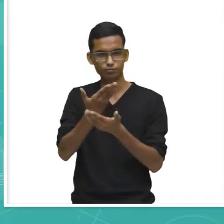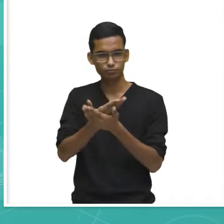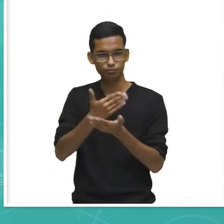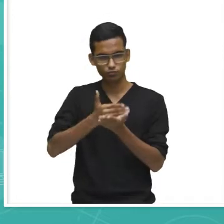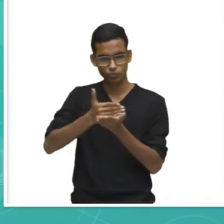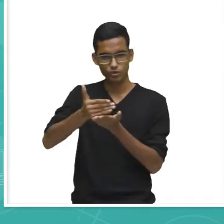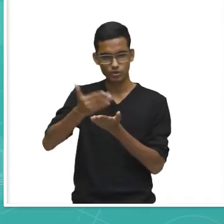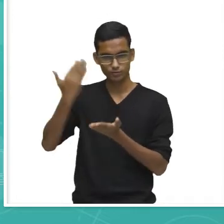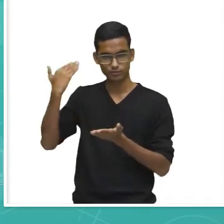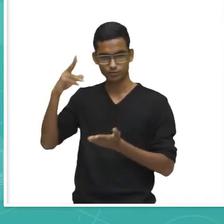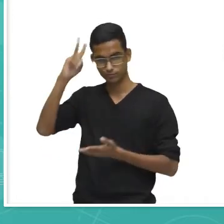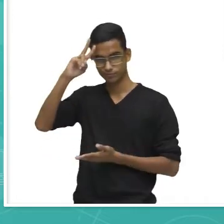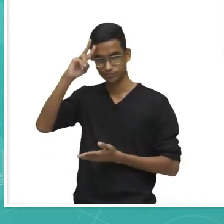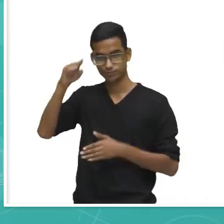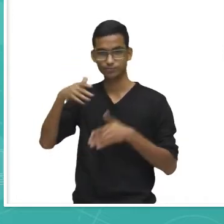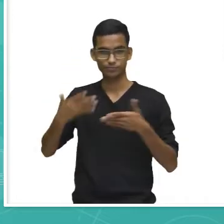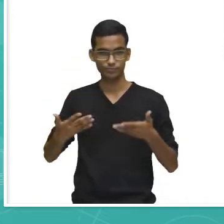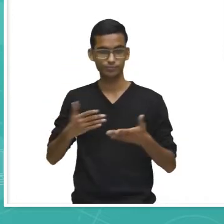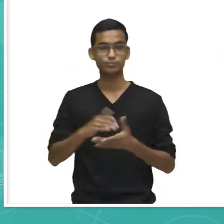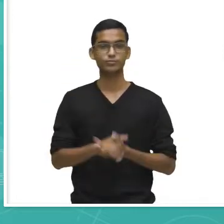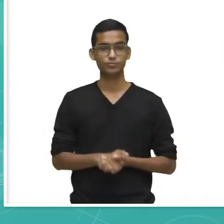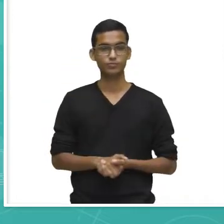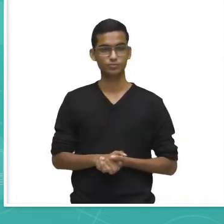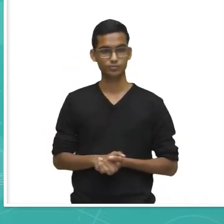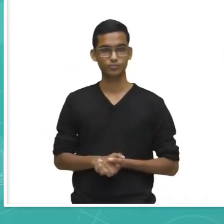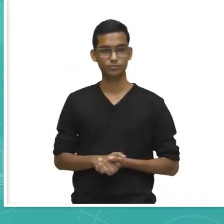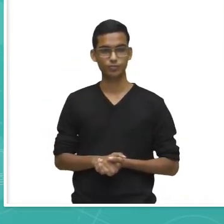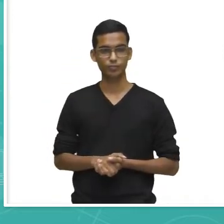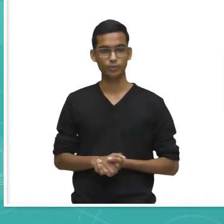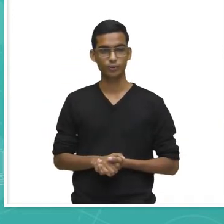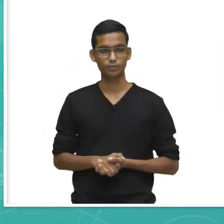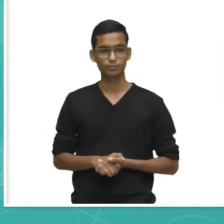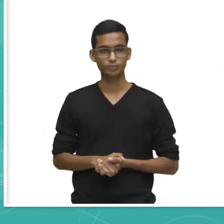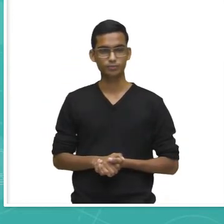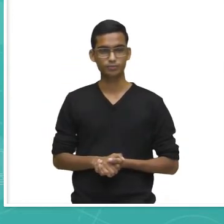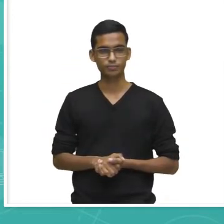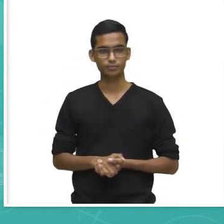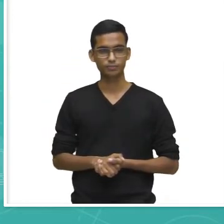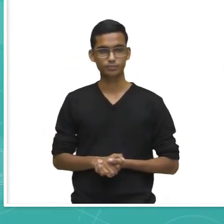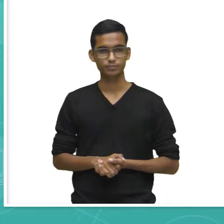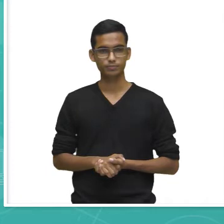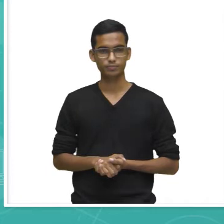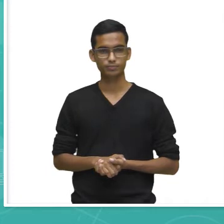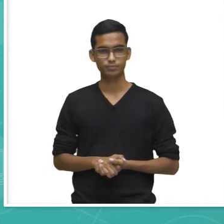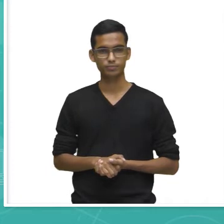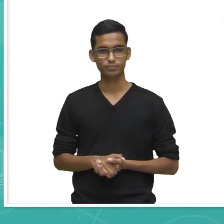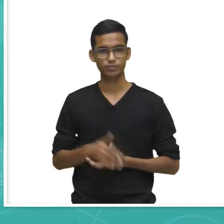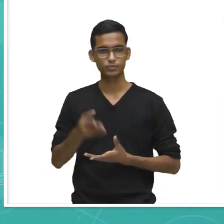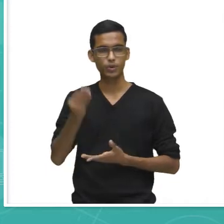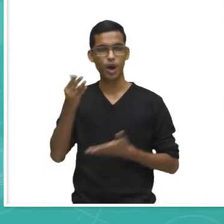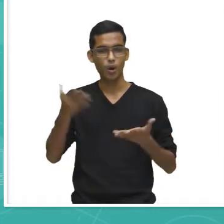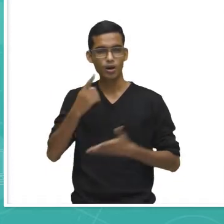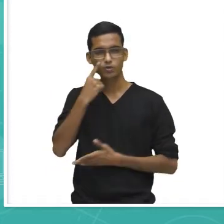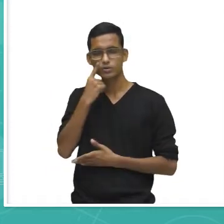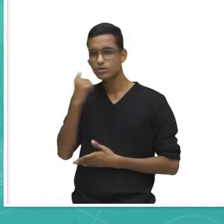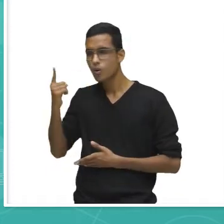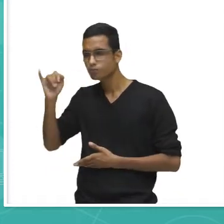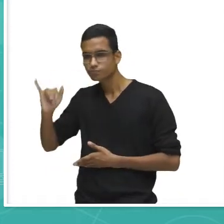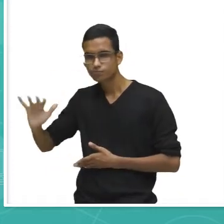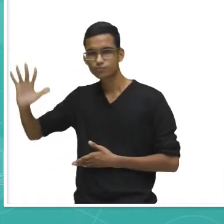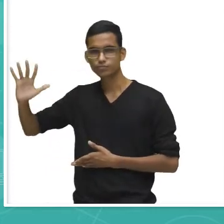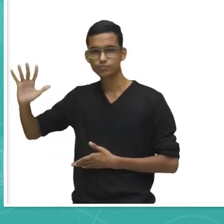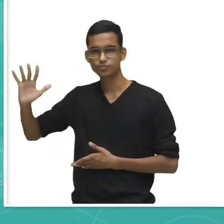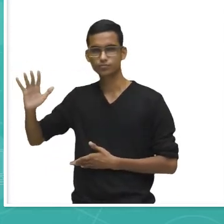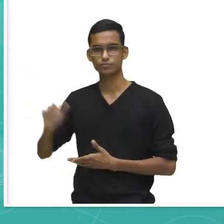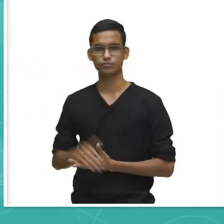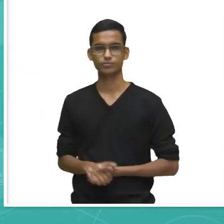carga, certo? Muito bem, vamos prosseguir a nossa aula. Agora eu quero que vocês observem aqui algumas